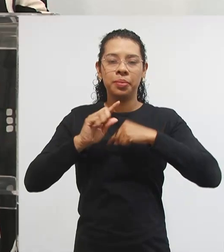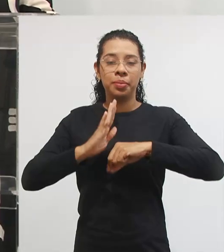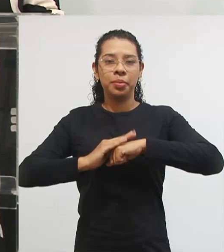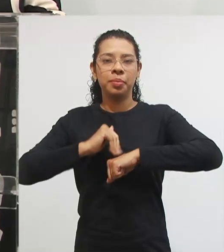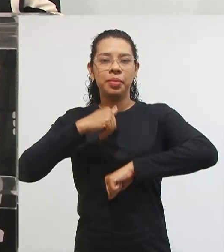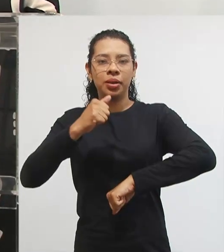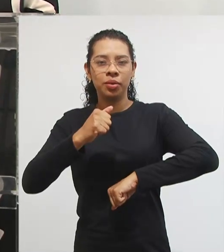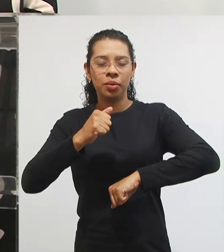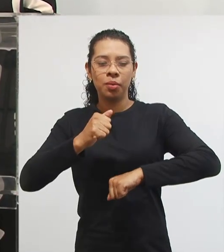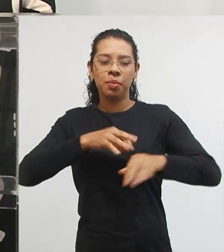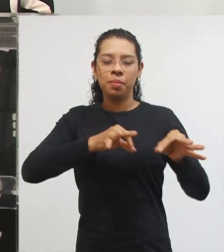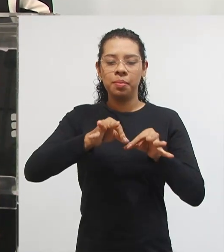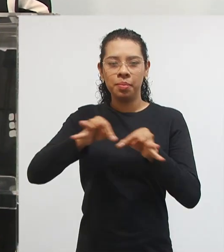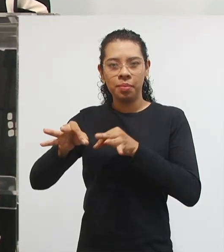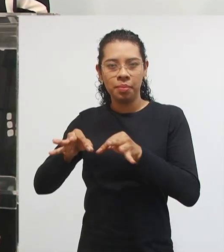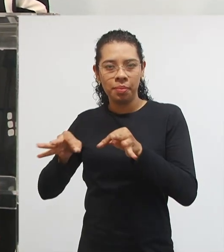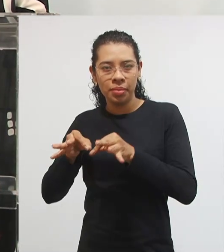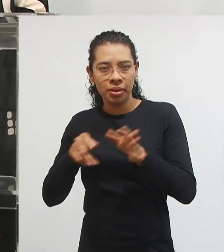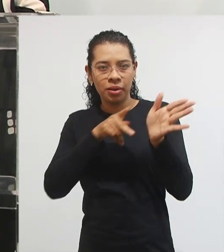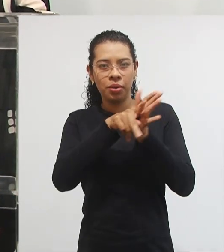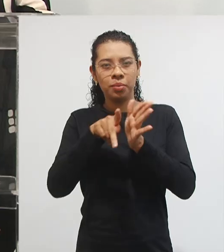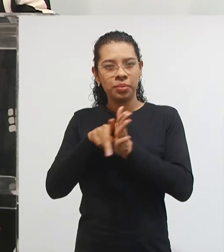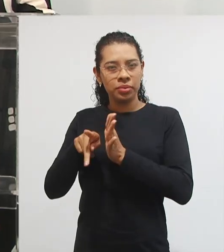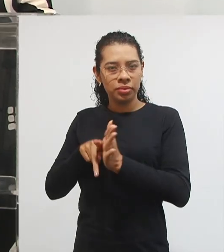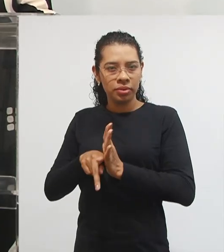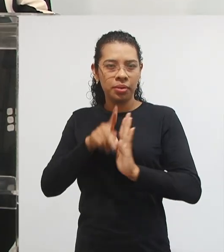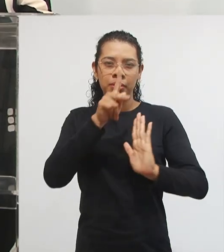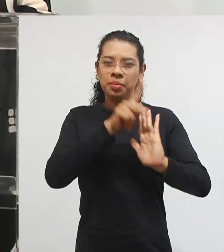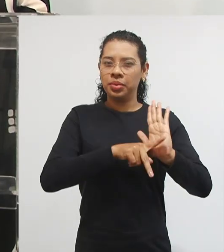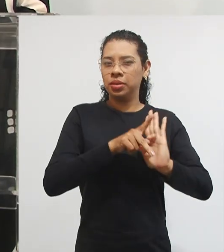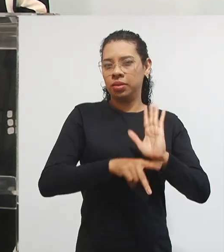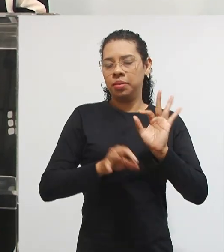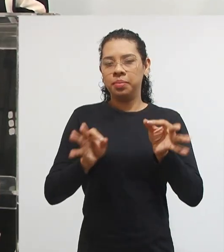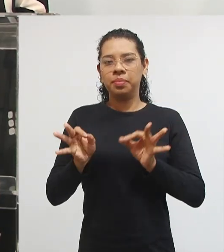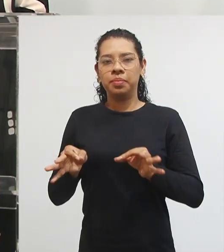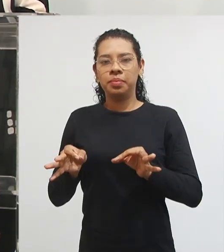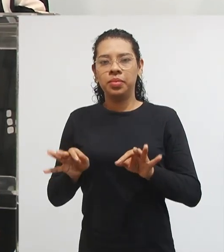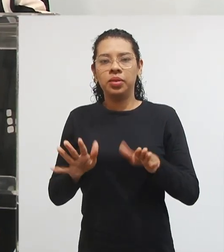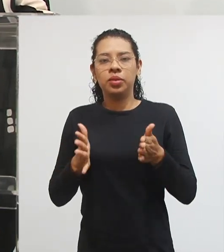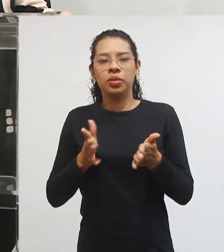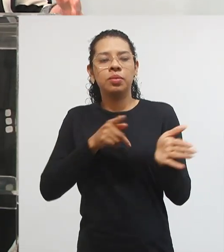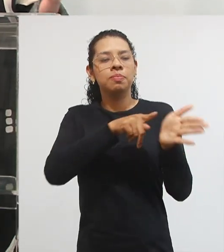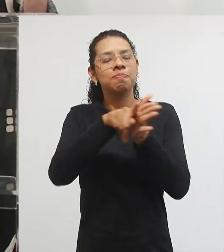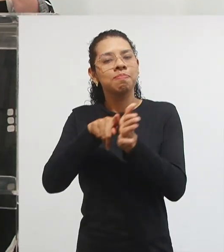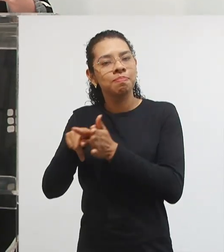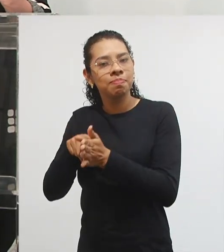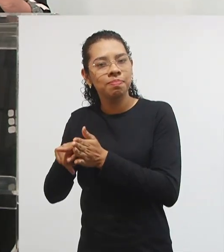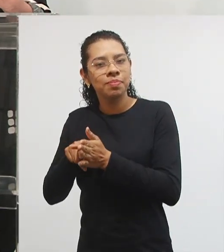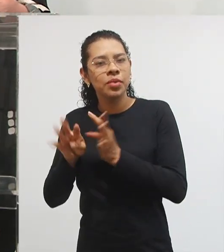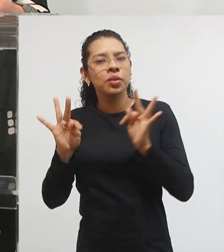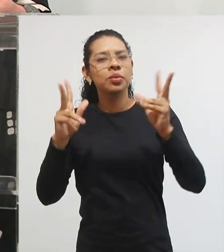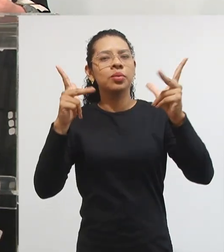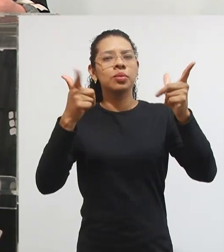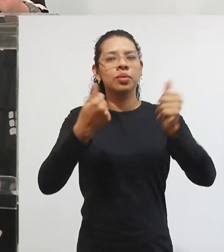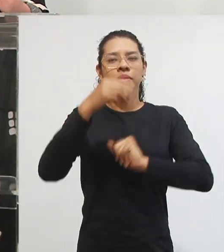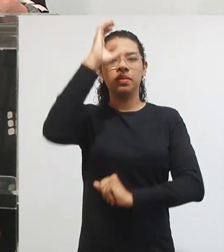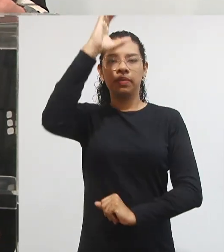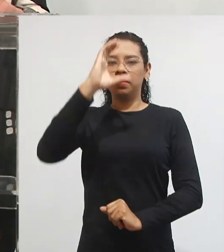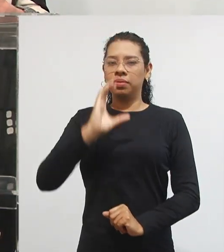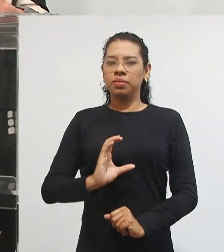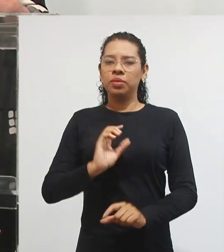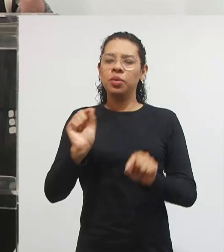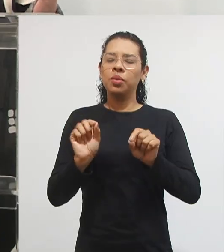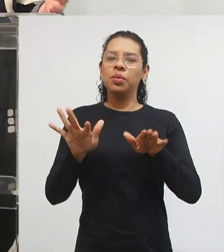públicas. Então, é sempre importante estar pesquisando, né, os cidadãos, entendendo quais são as demandas que